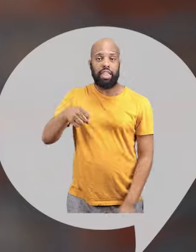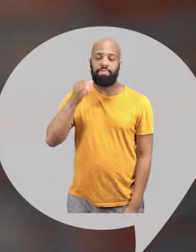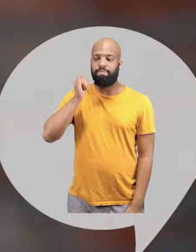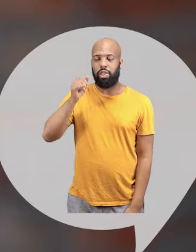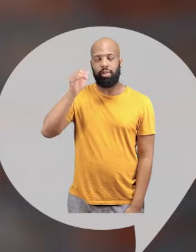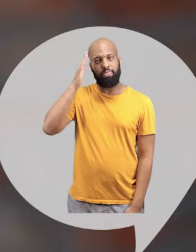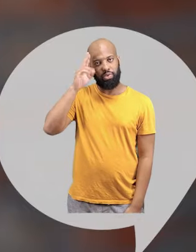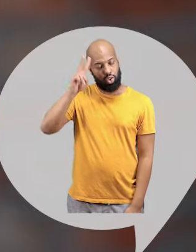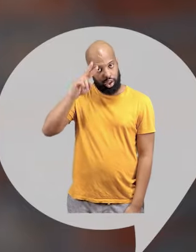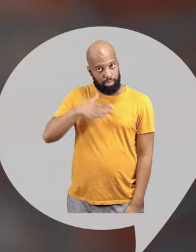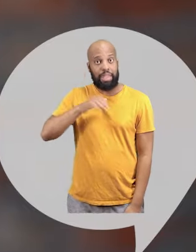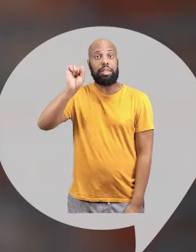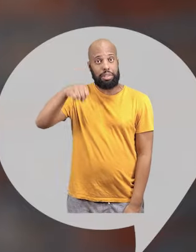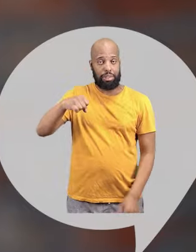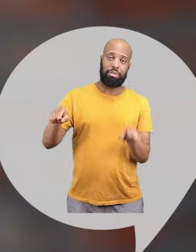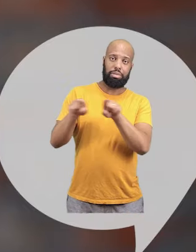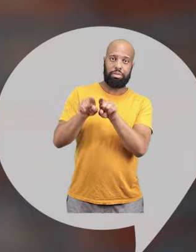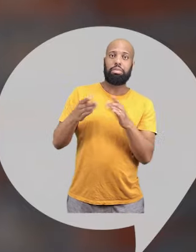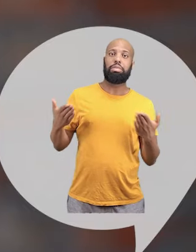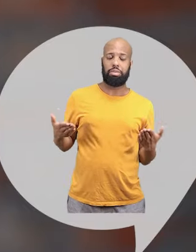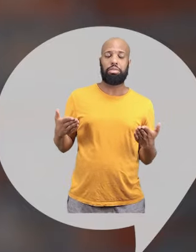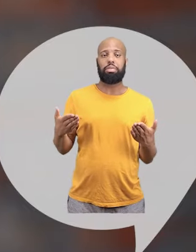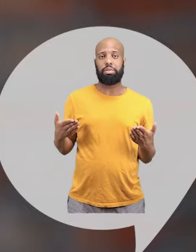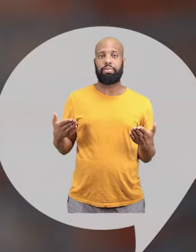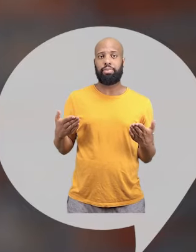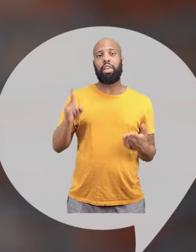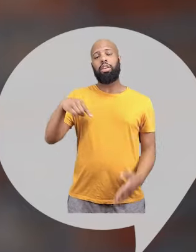maneira de me conectar é uma maneira de contar a minha história